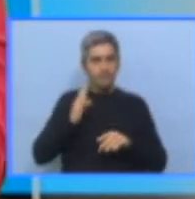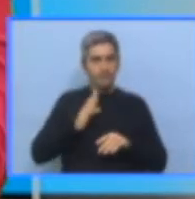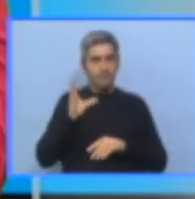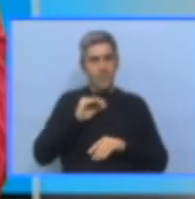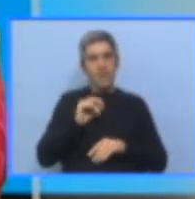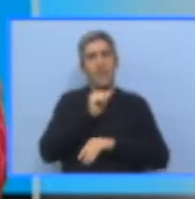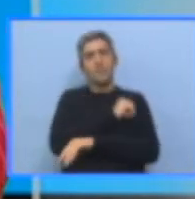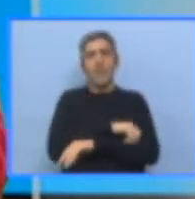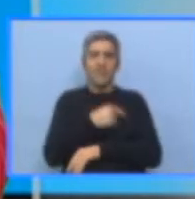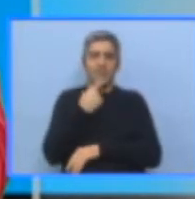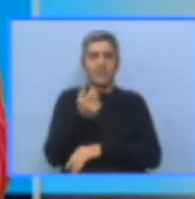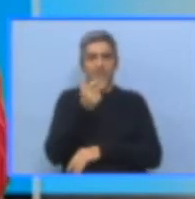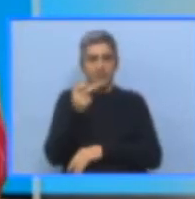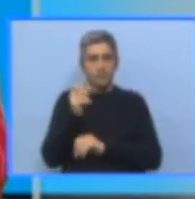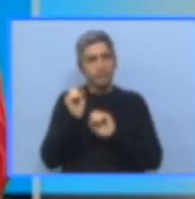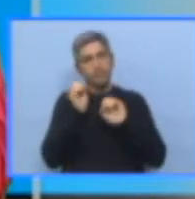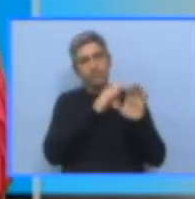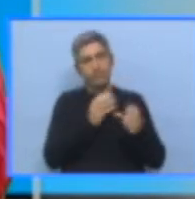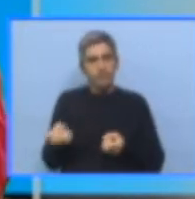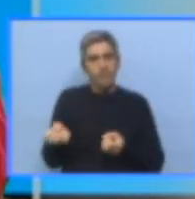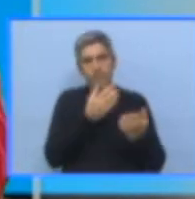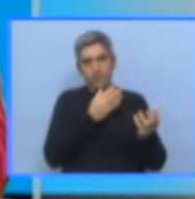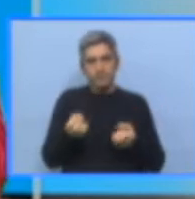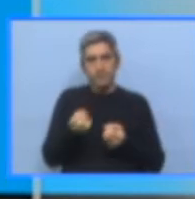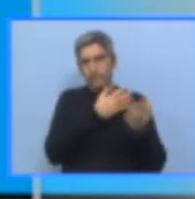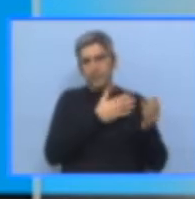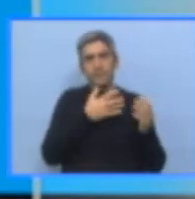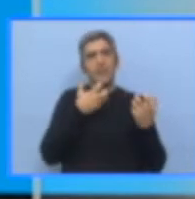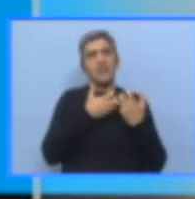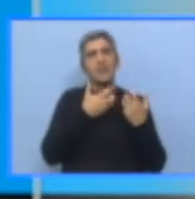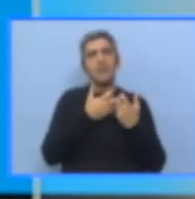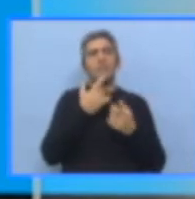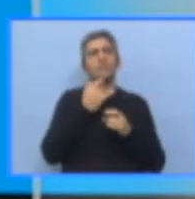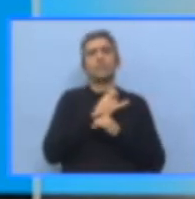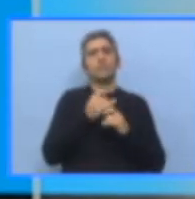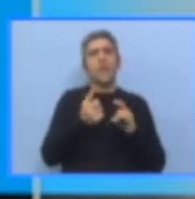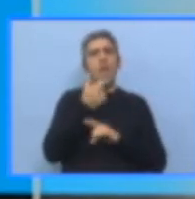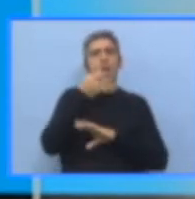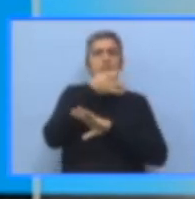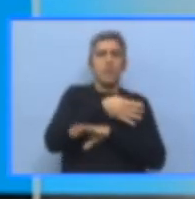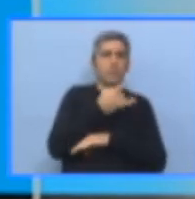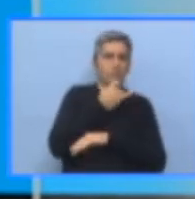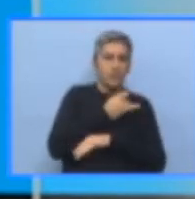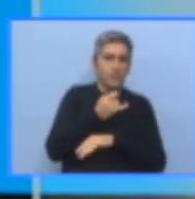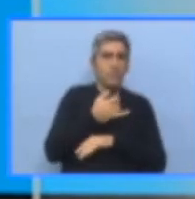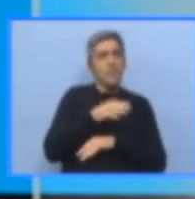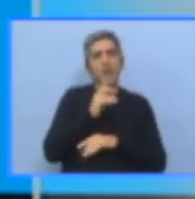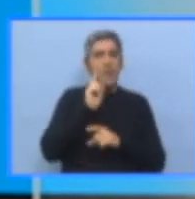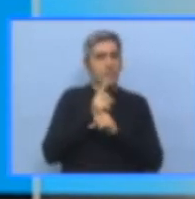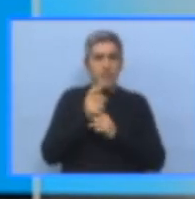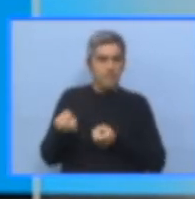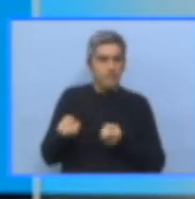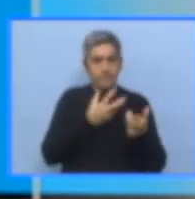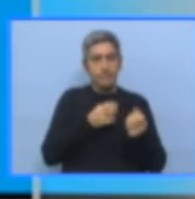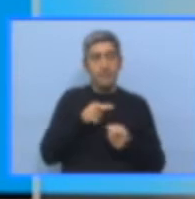eles dizem, para uma guerra que sabiam que não era possível vencer, e